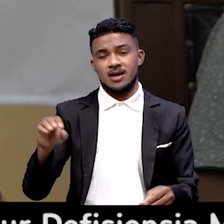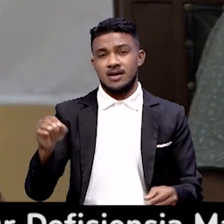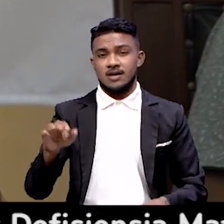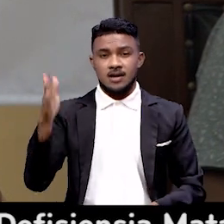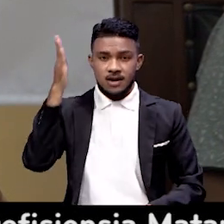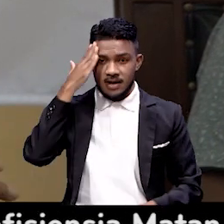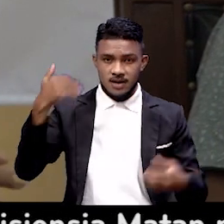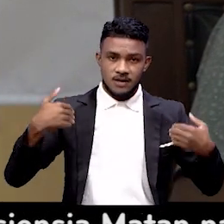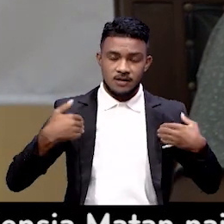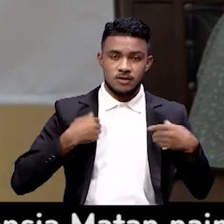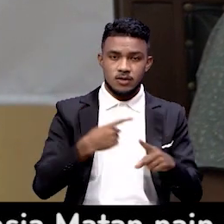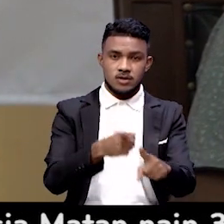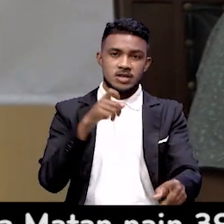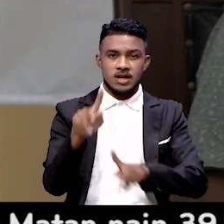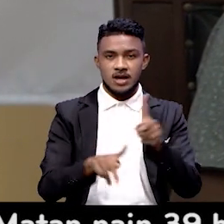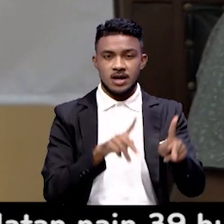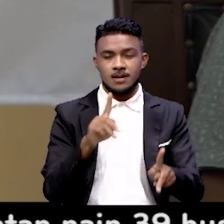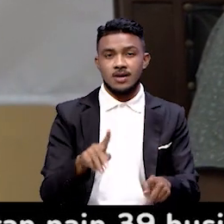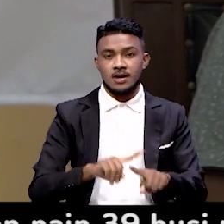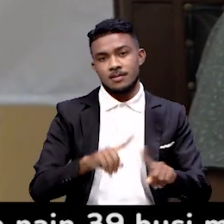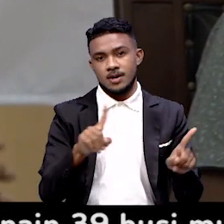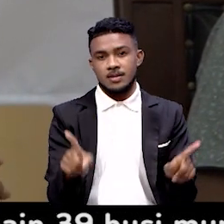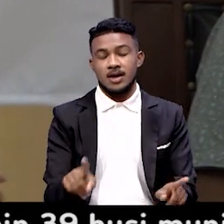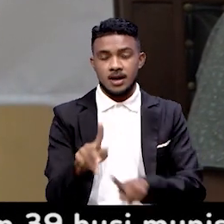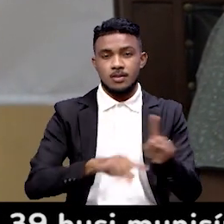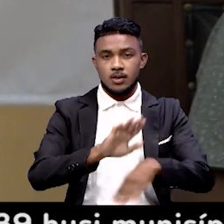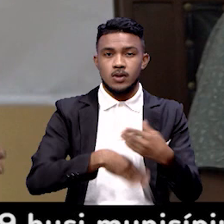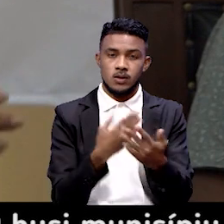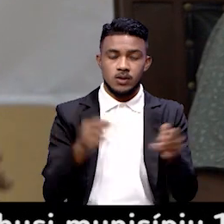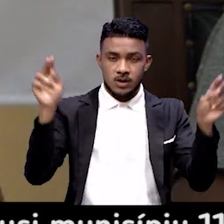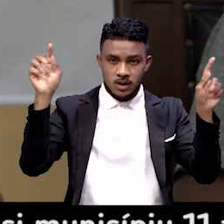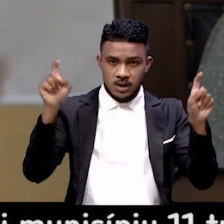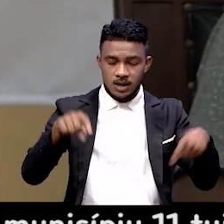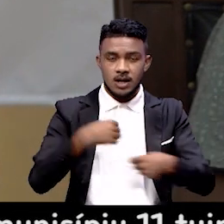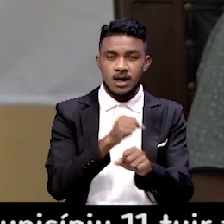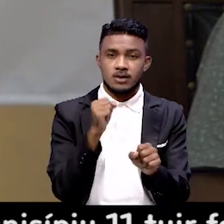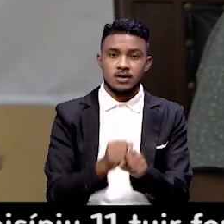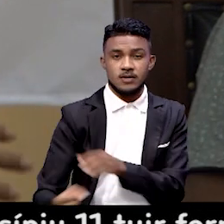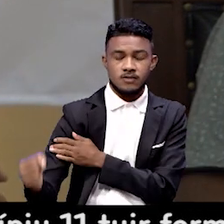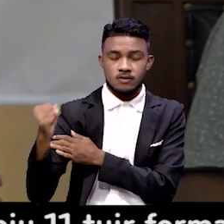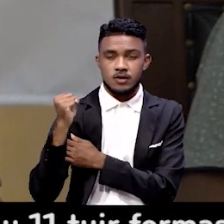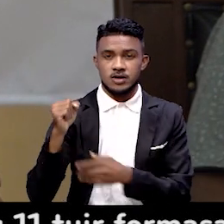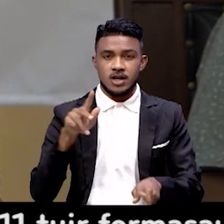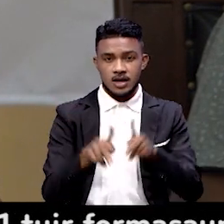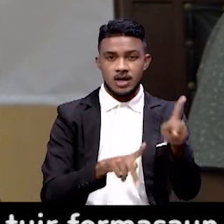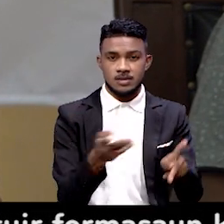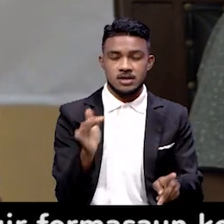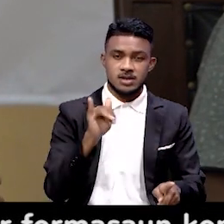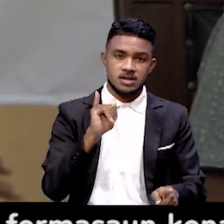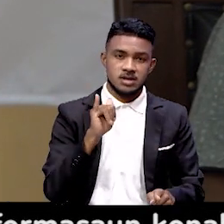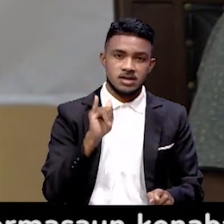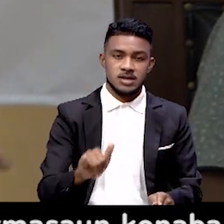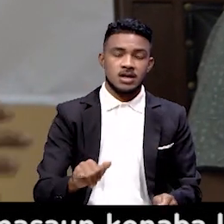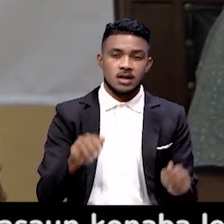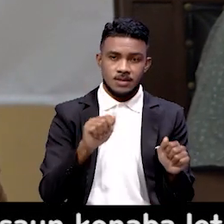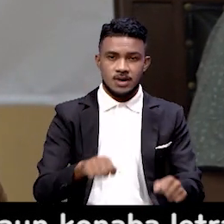seda russi população talvez emototo tem que halo o esforço a partir de agora tanto população sensibiliza a população,